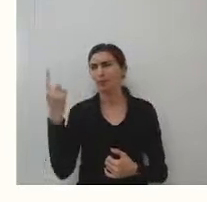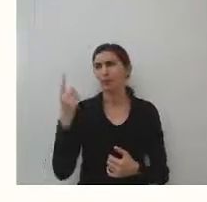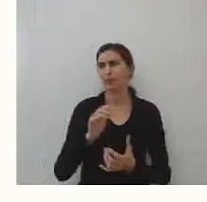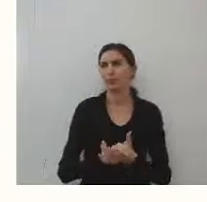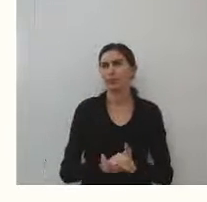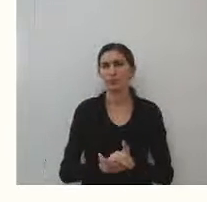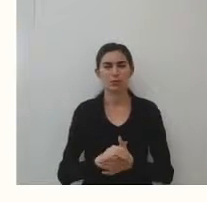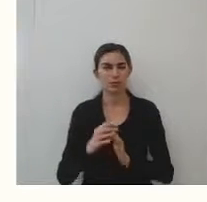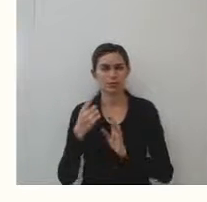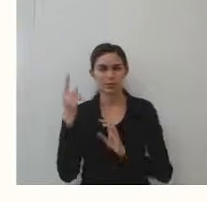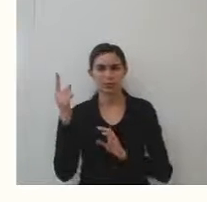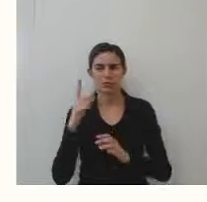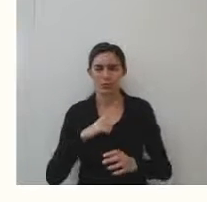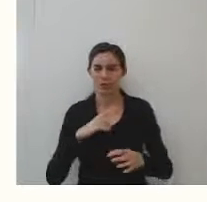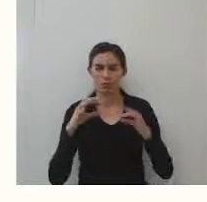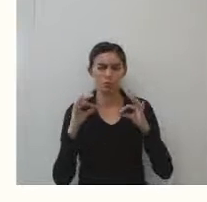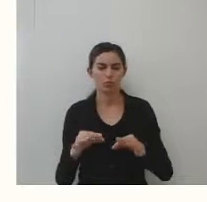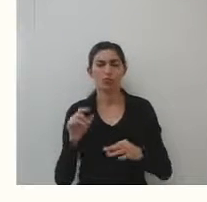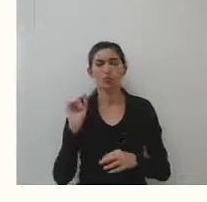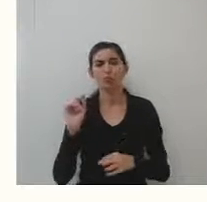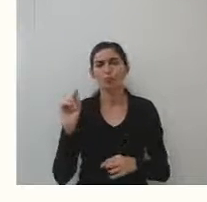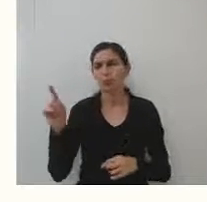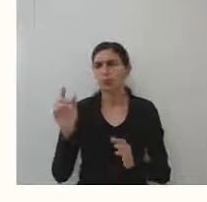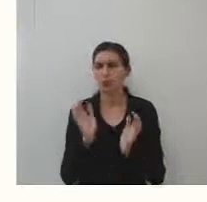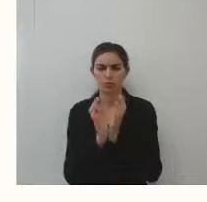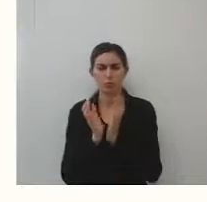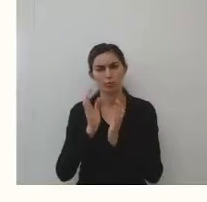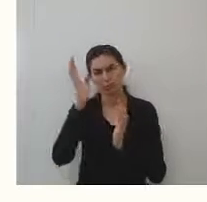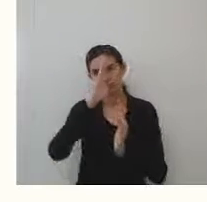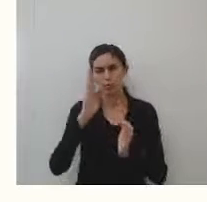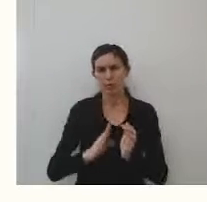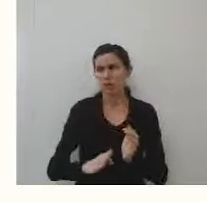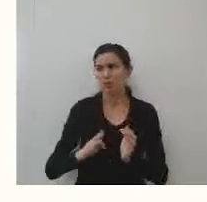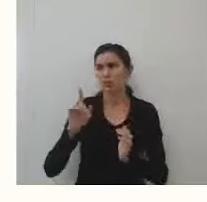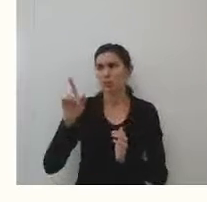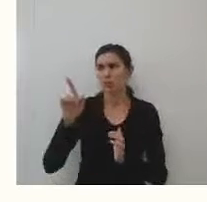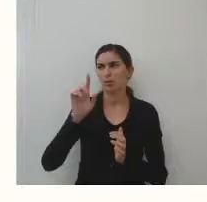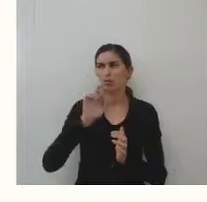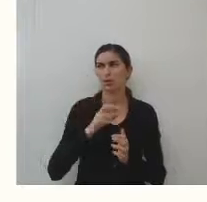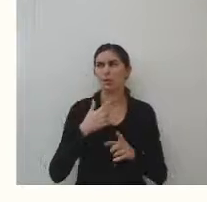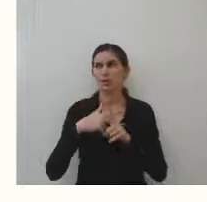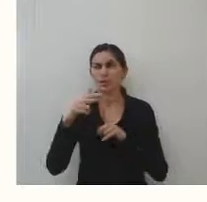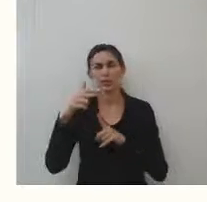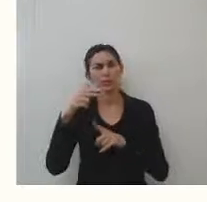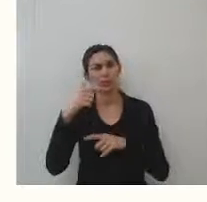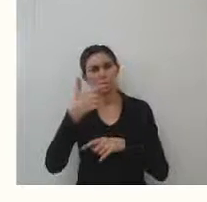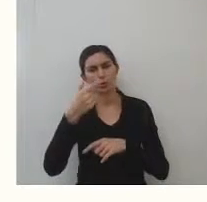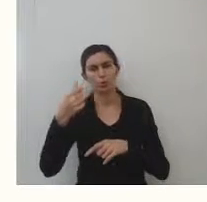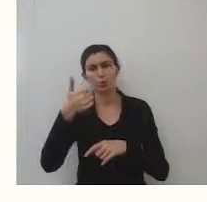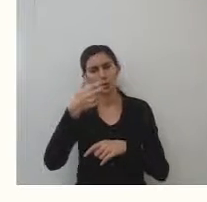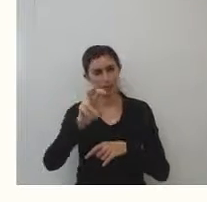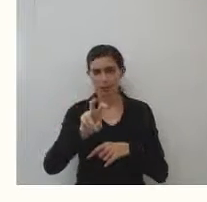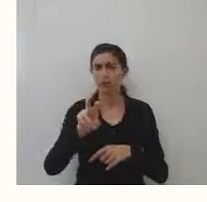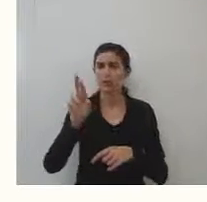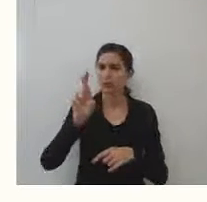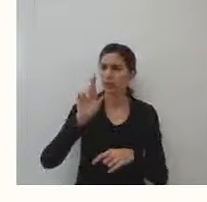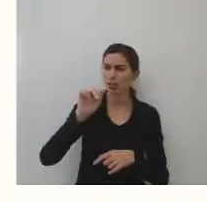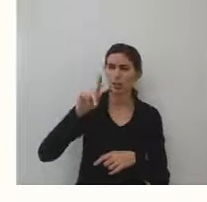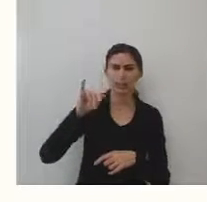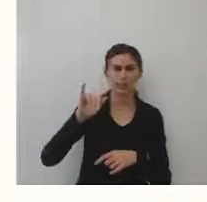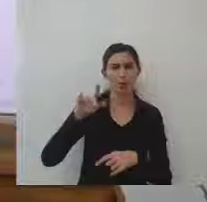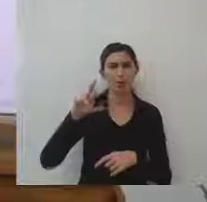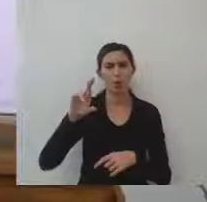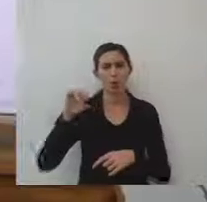daqui, a gente tem justamente a equipe brasileira de hip hop que ganhou em 2015. No final da